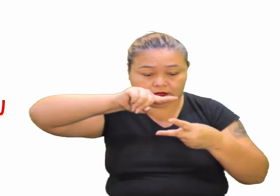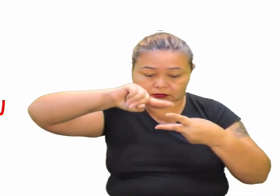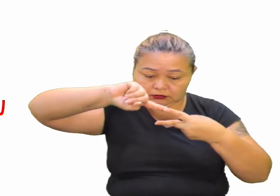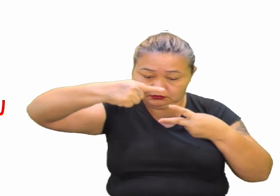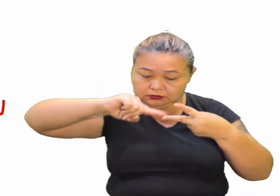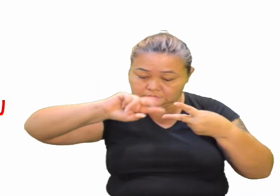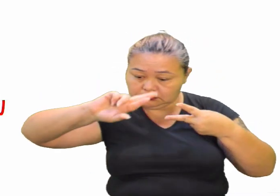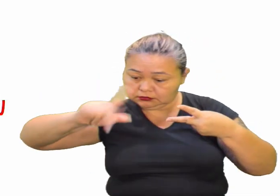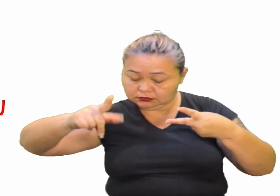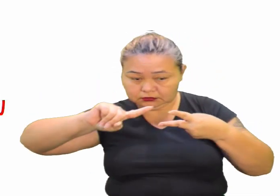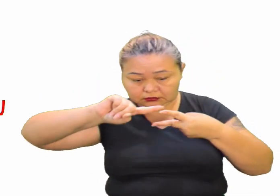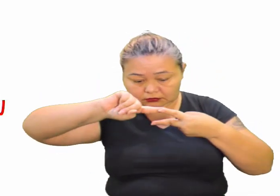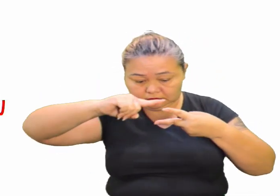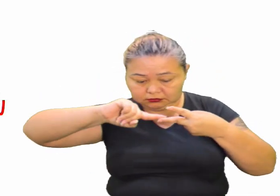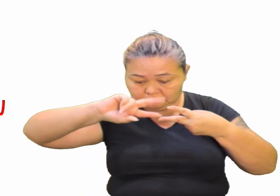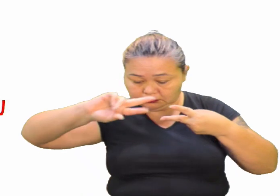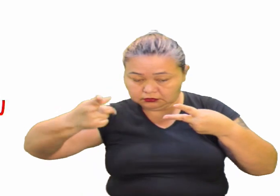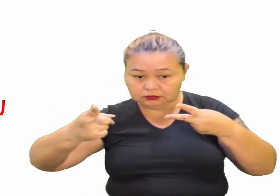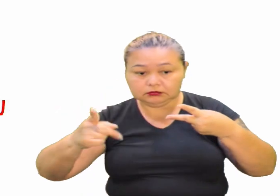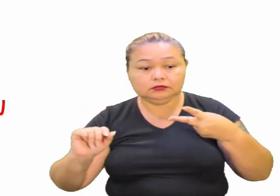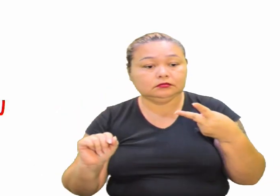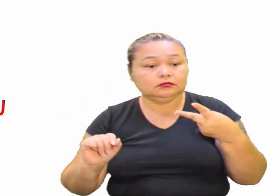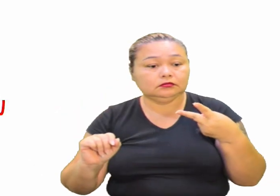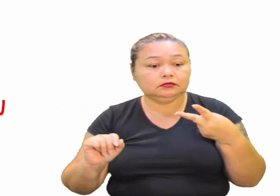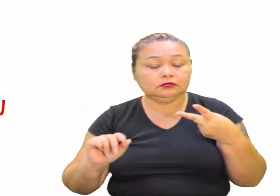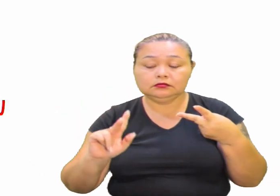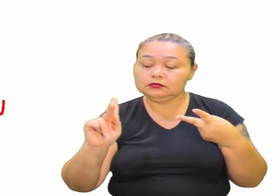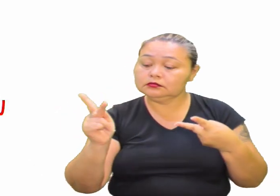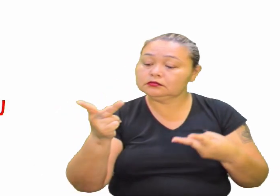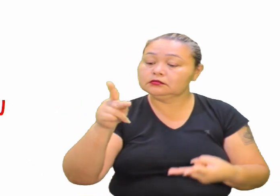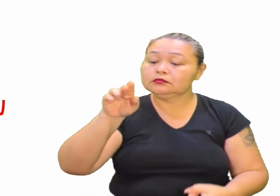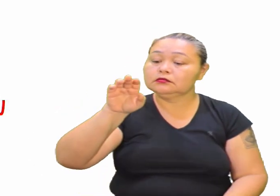heterozigoto, isso aqui é um hétero.